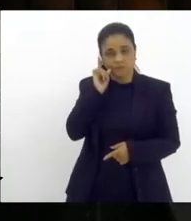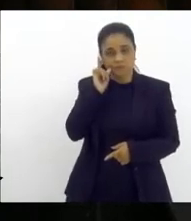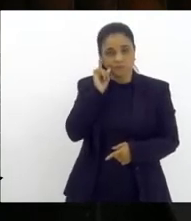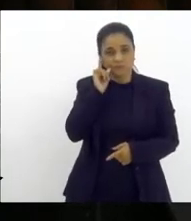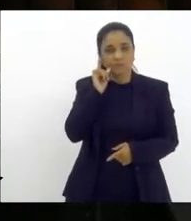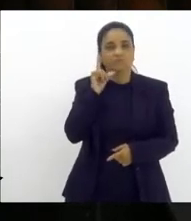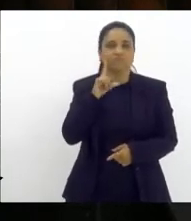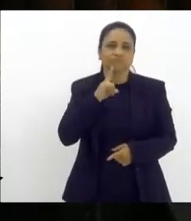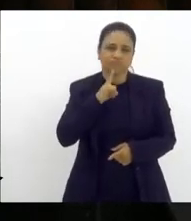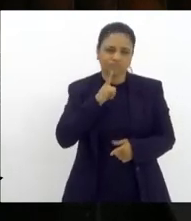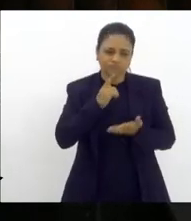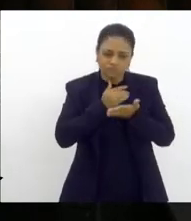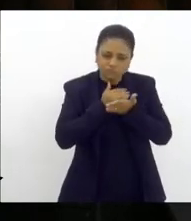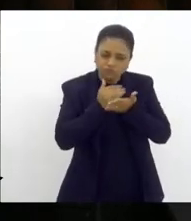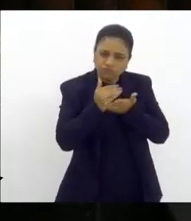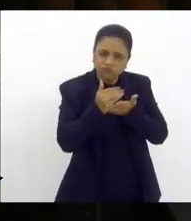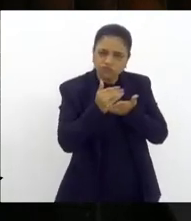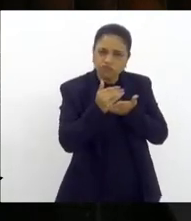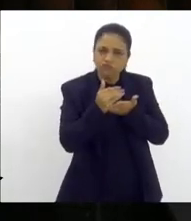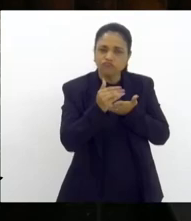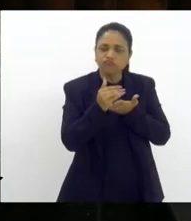teve início